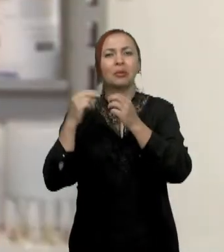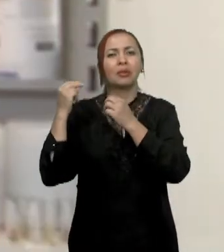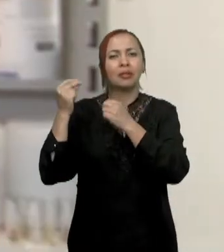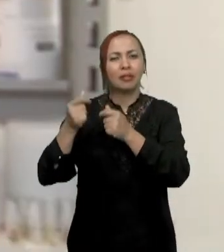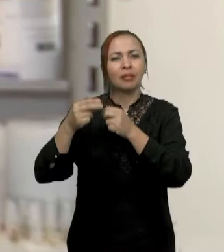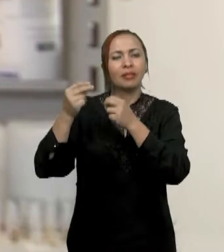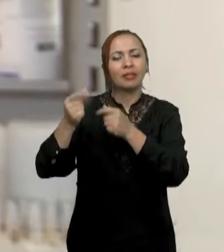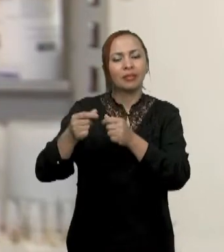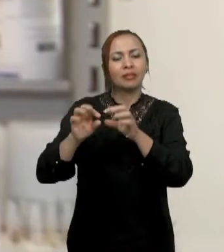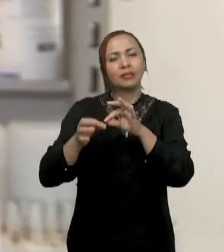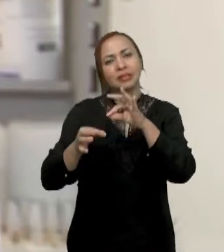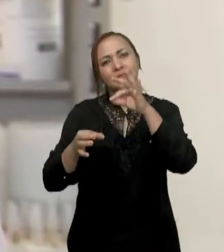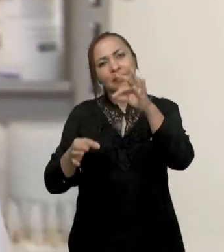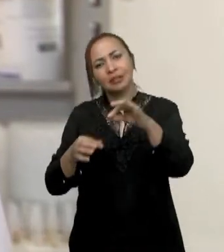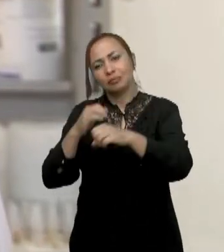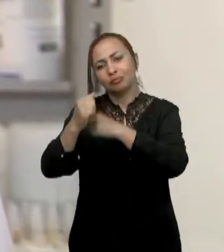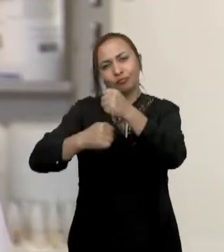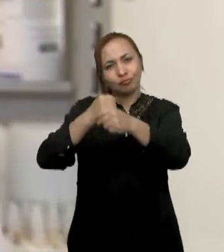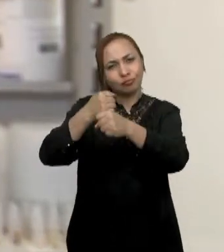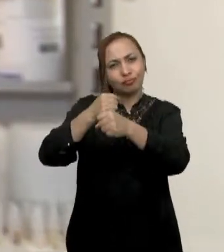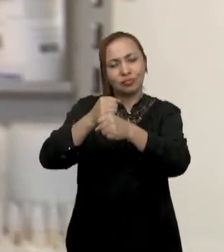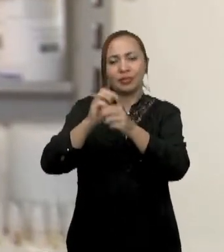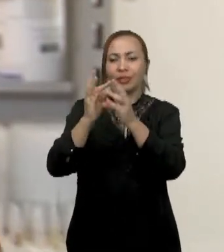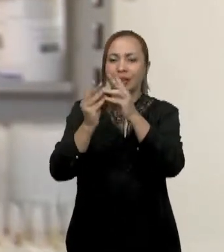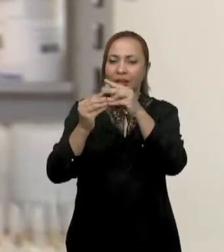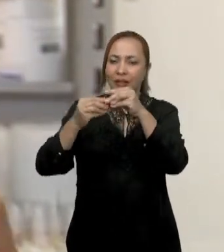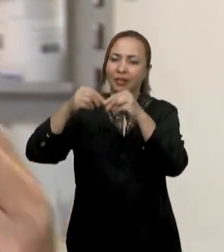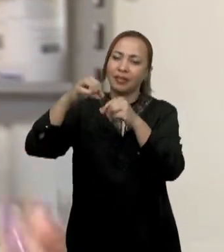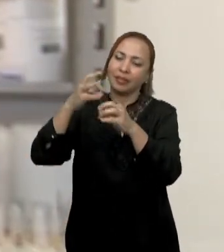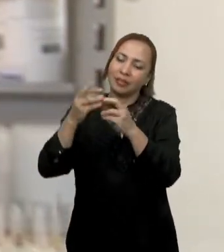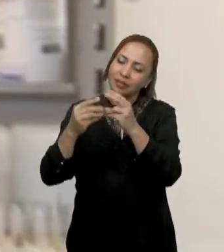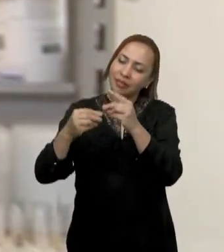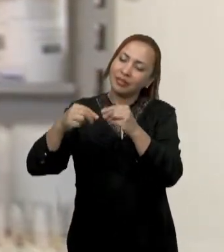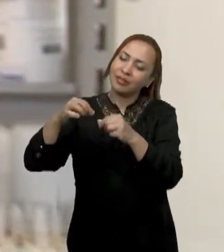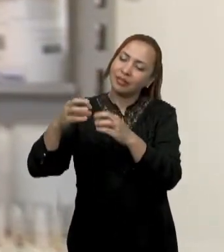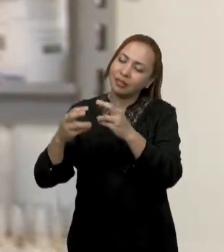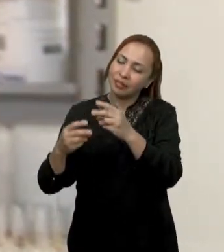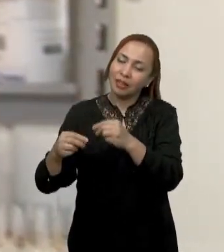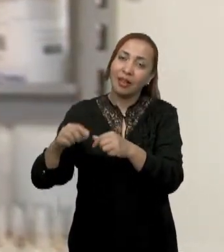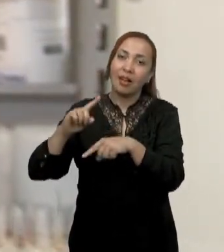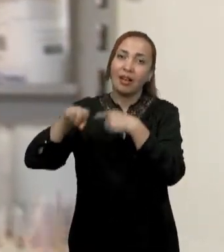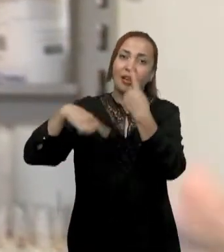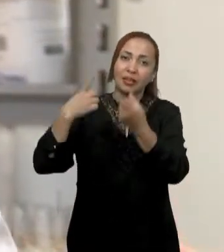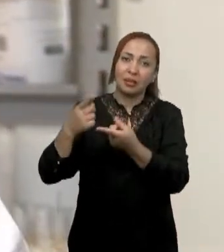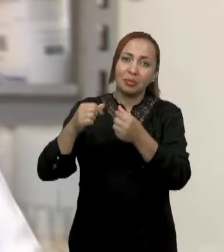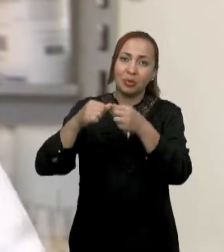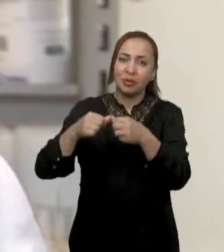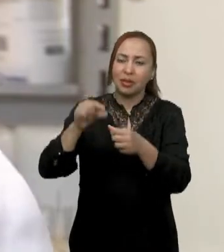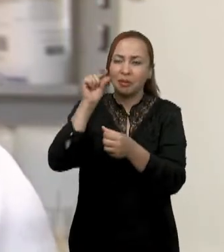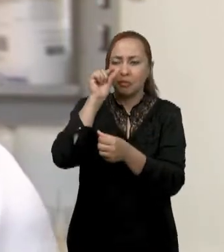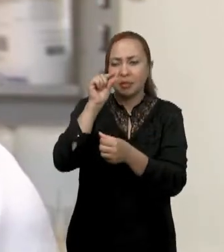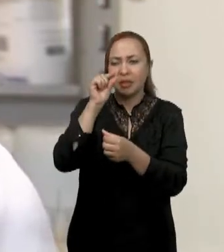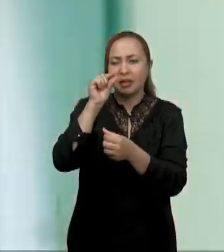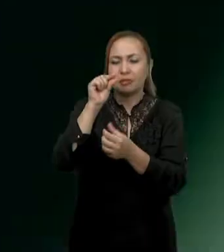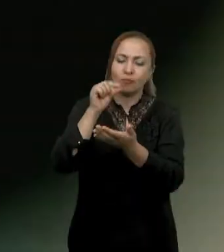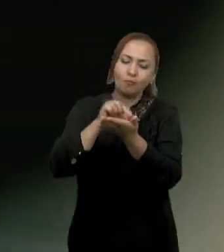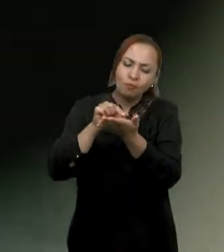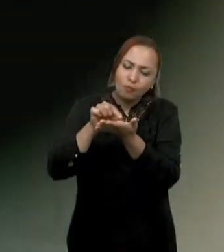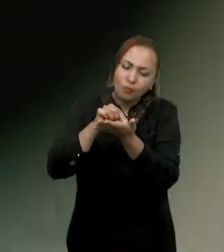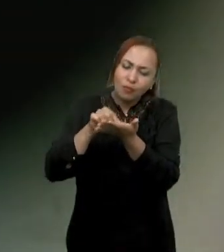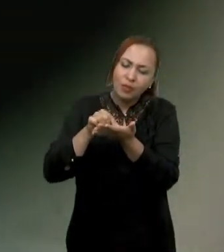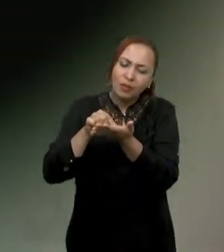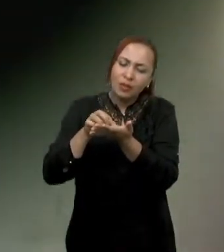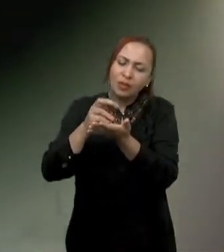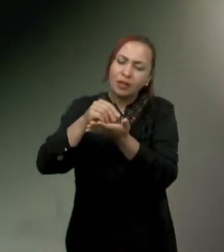Ele vai se desfazendo, e esses pequenos fragmentos eles podem vir a se tornar microplástico, que é